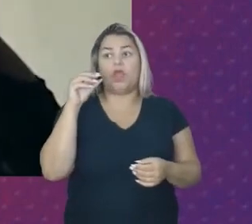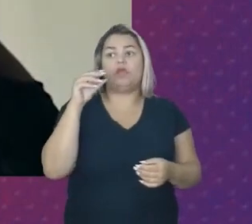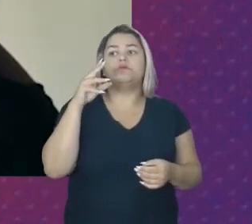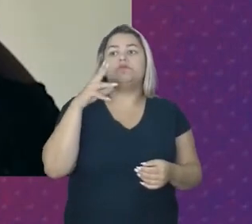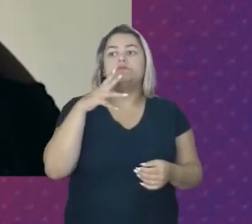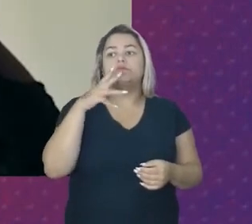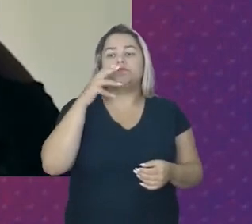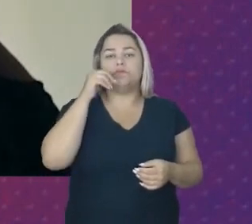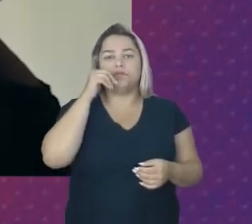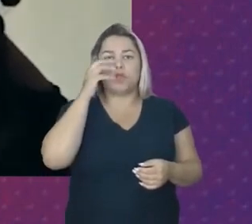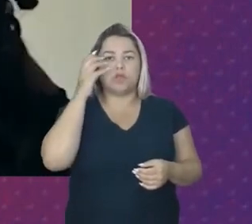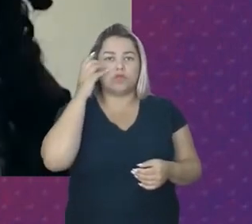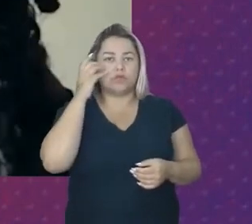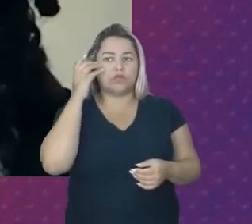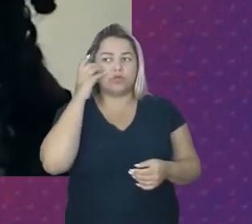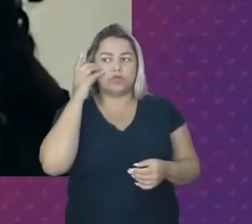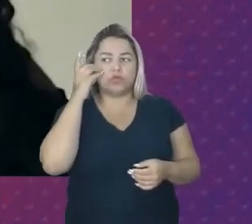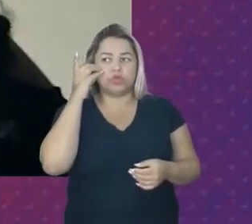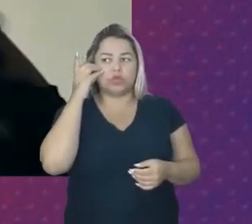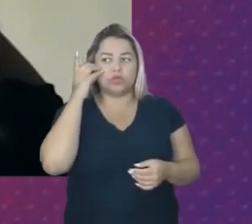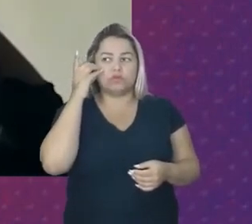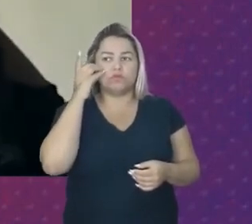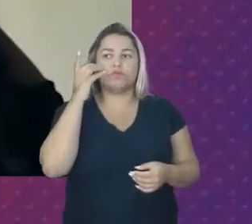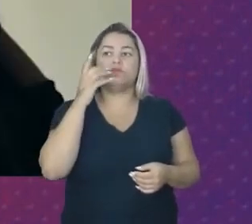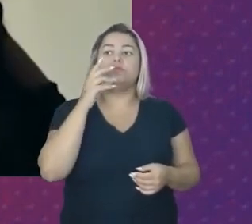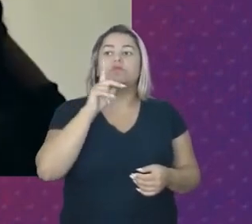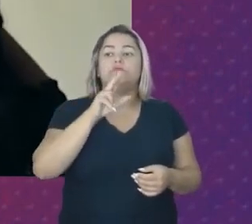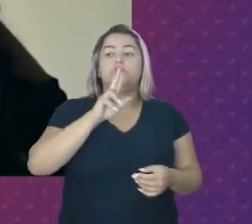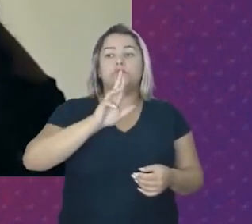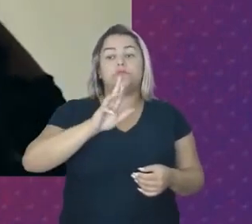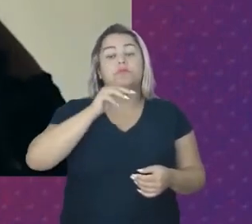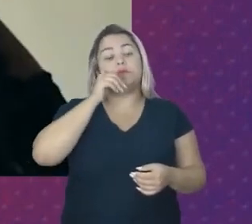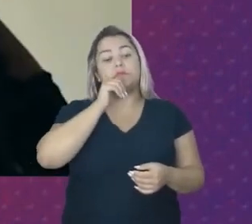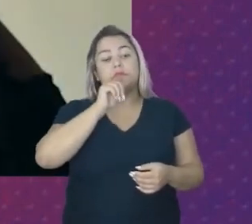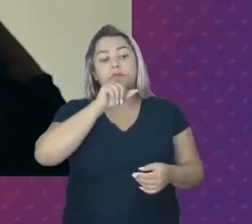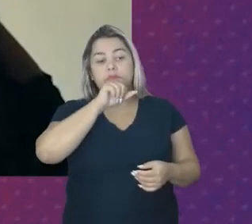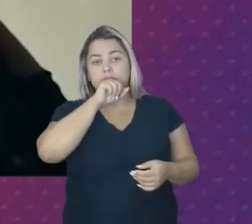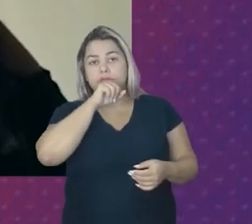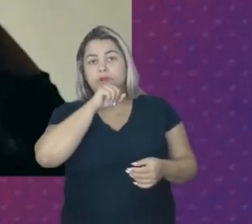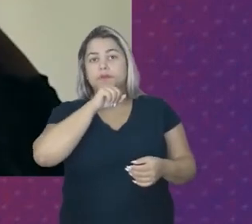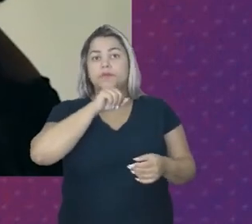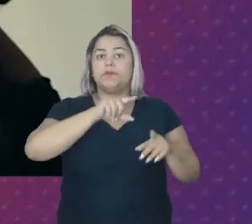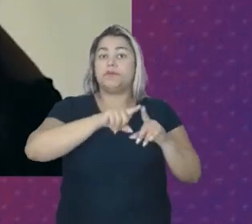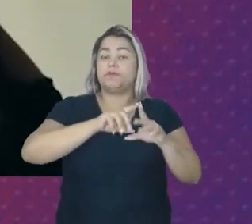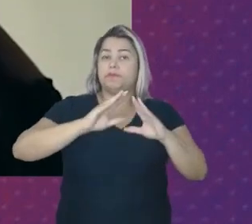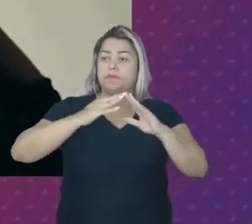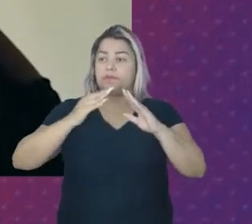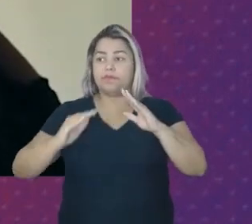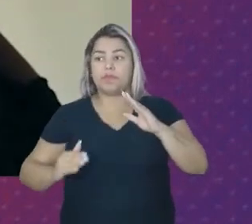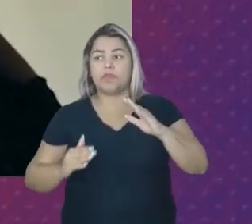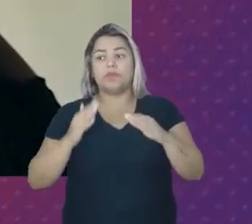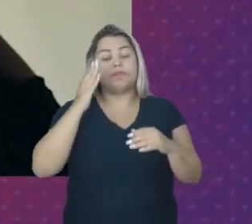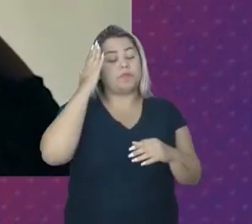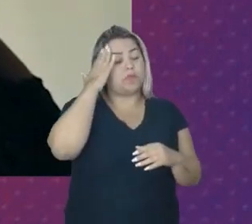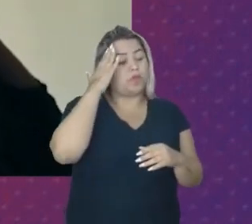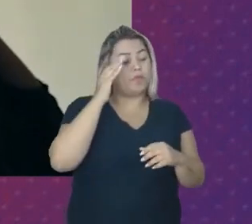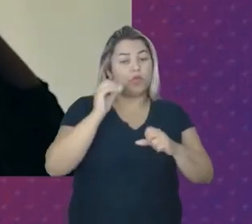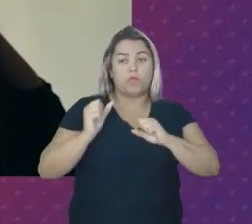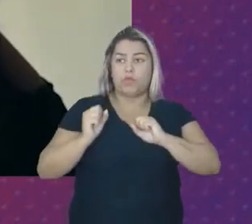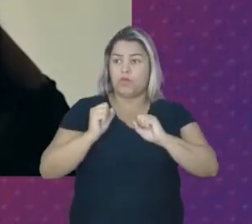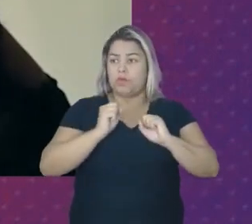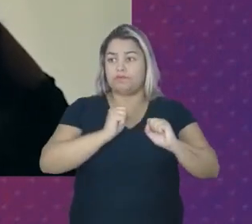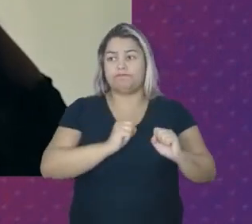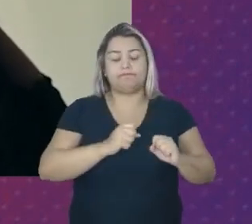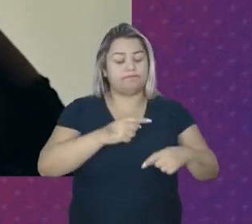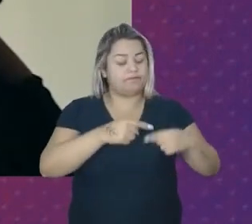mulher negra da periferia, pergunte a uma mãe periférica, porque é ela, essas mulheres que sabem realmente o poder da política pública. Então, a